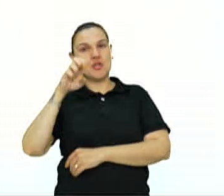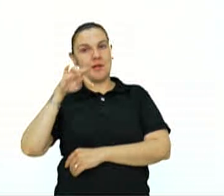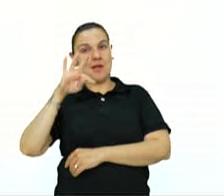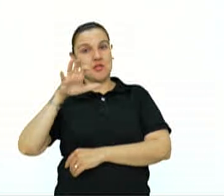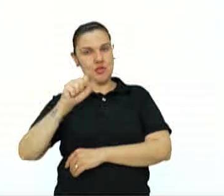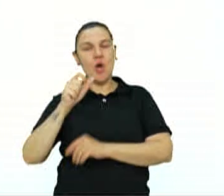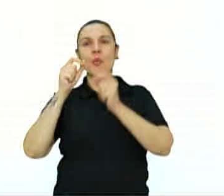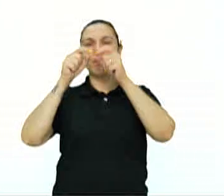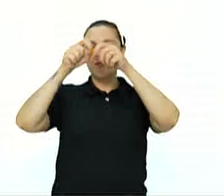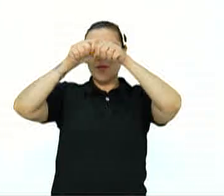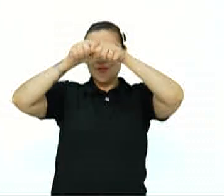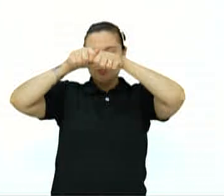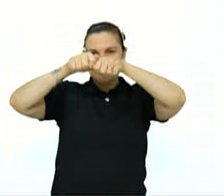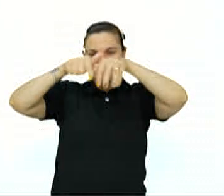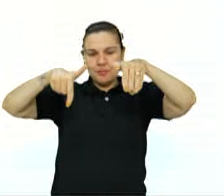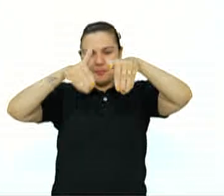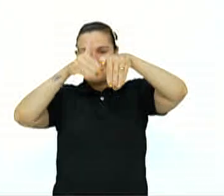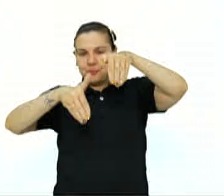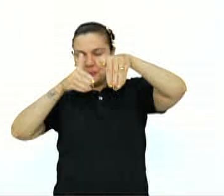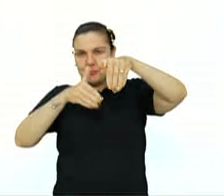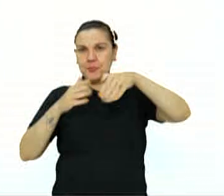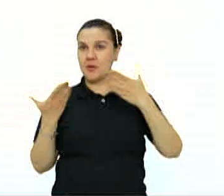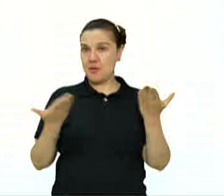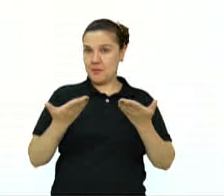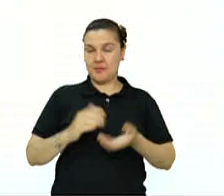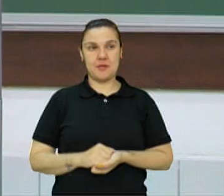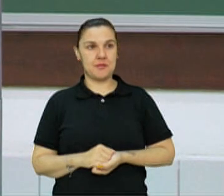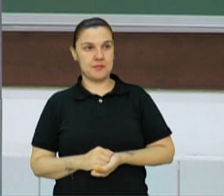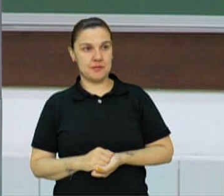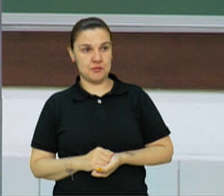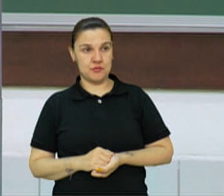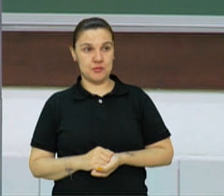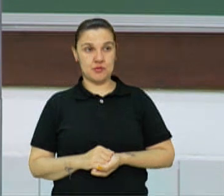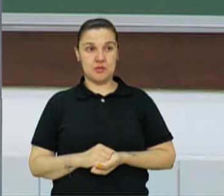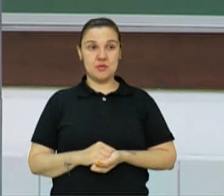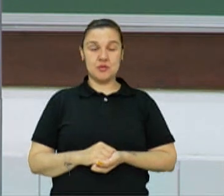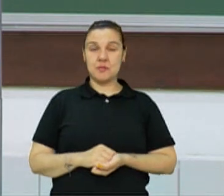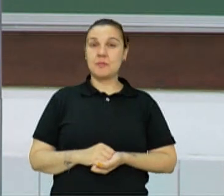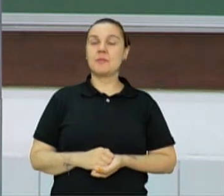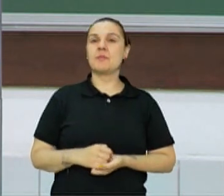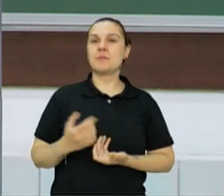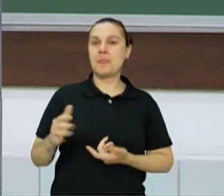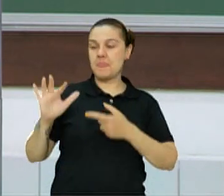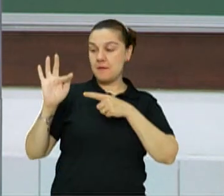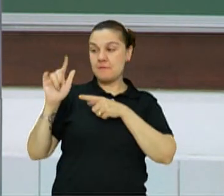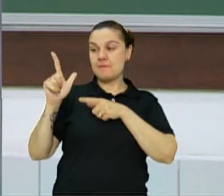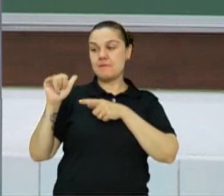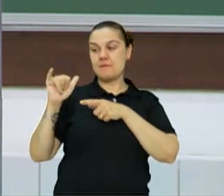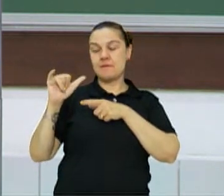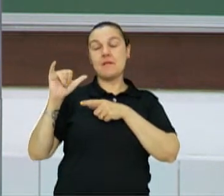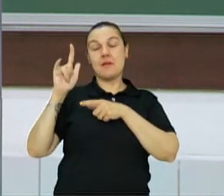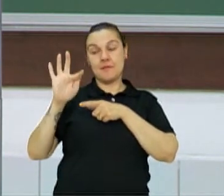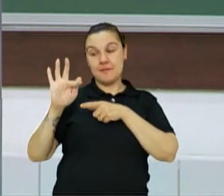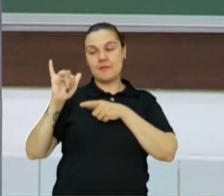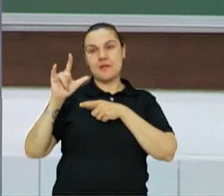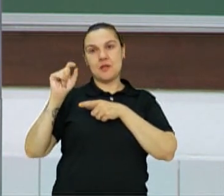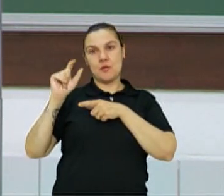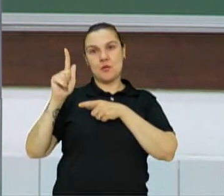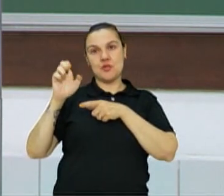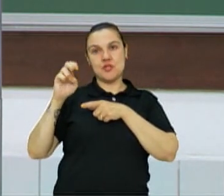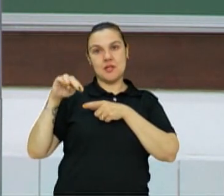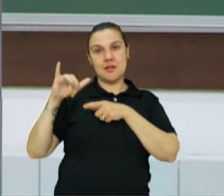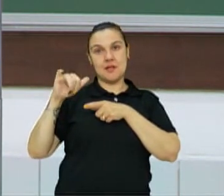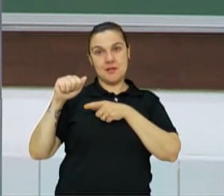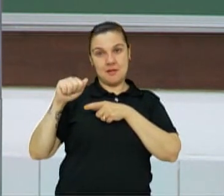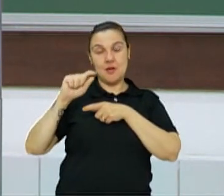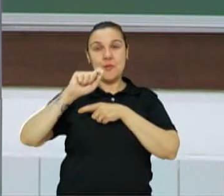demonstrar o que é uma árvore filogenética para vocês agora. Uma árvore filogenética, uma filogenia, é um esquema no